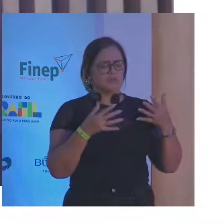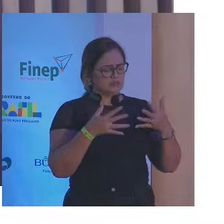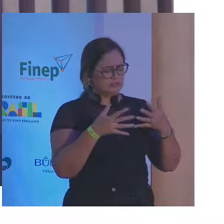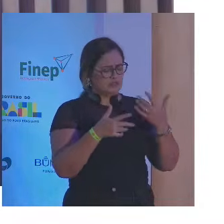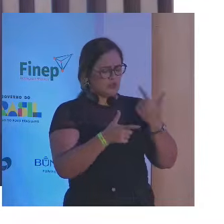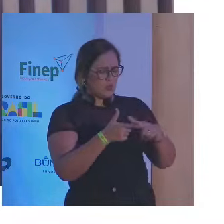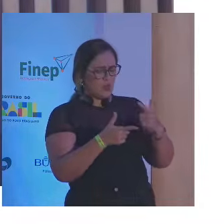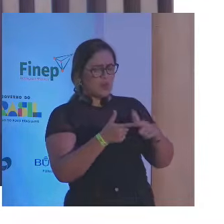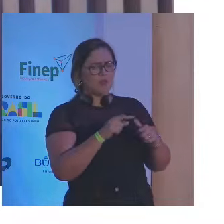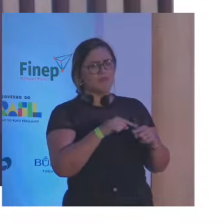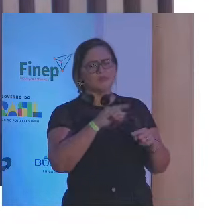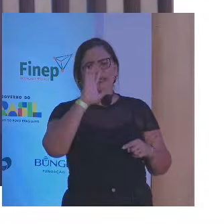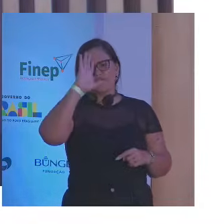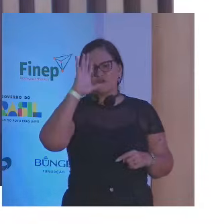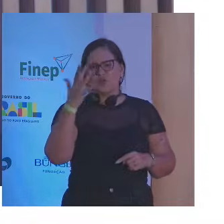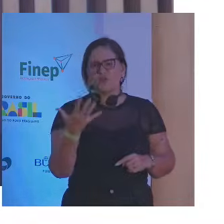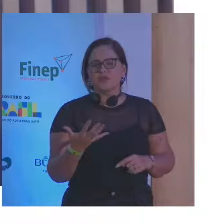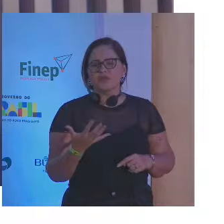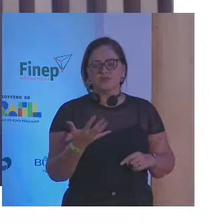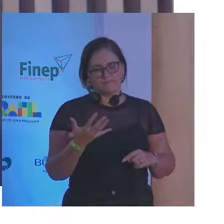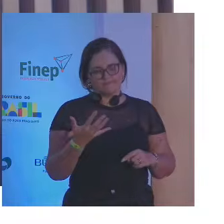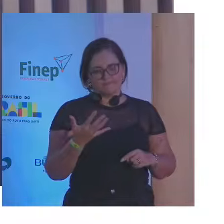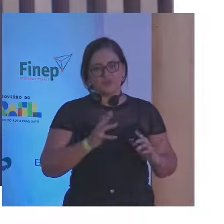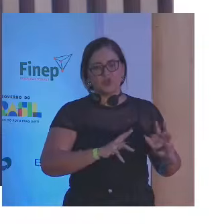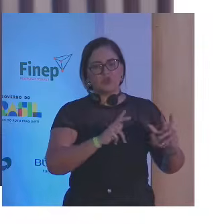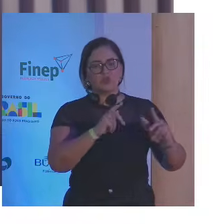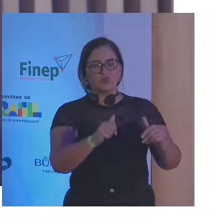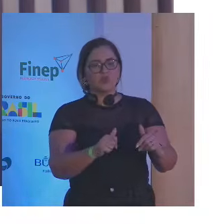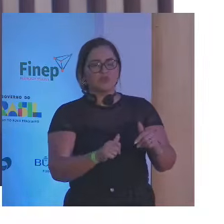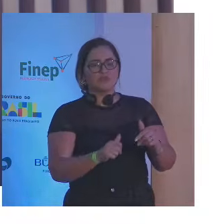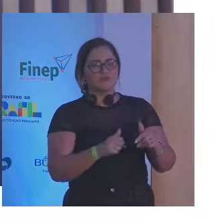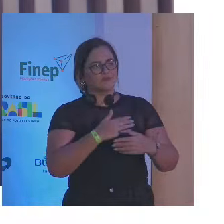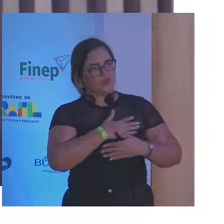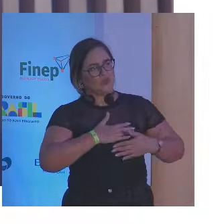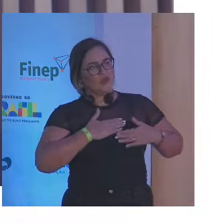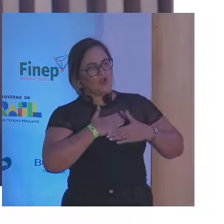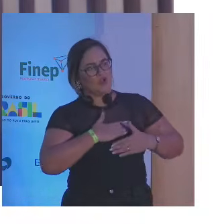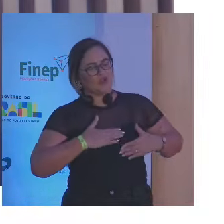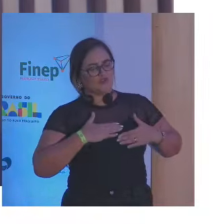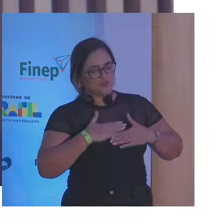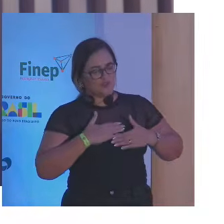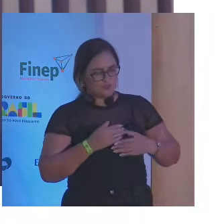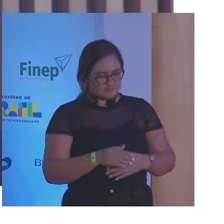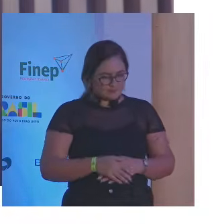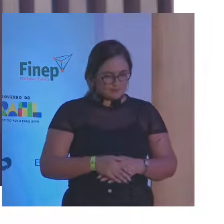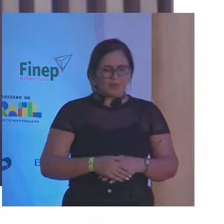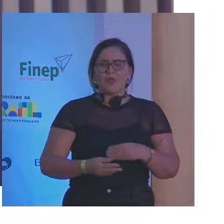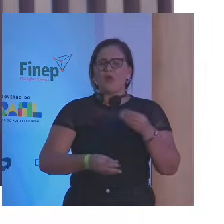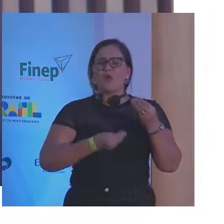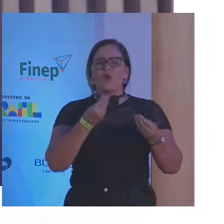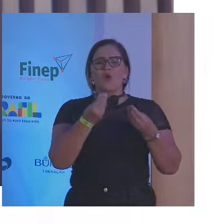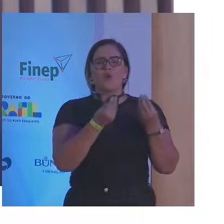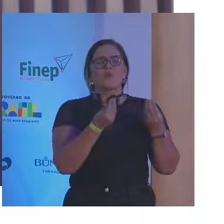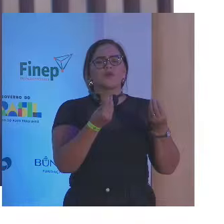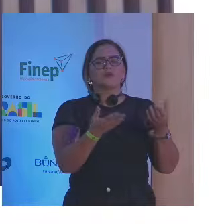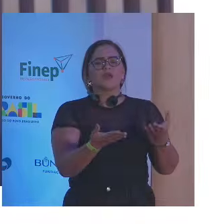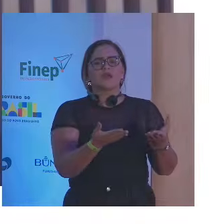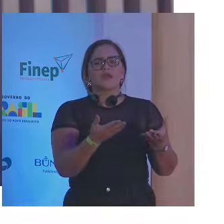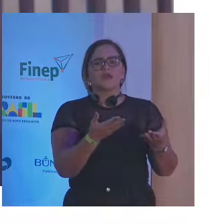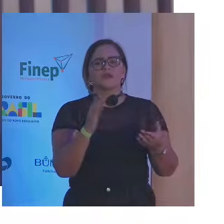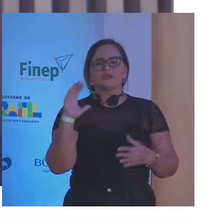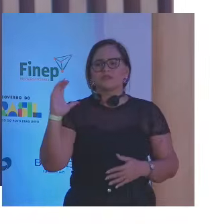conflitos são resolvidos de maneira que todos fiquem satisfeitos? Como se dá essa